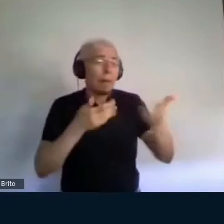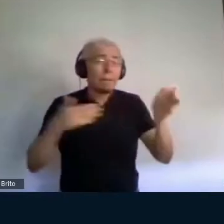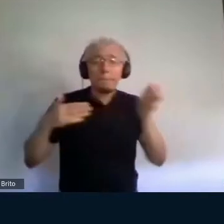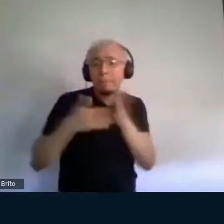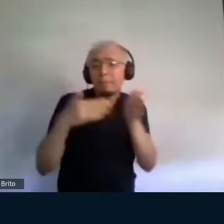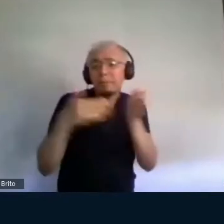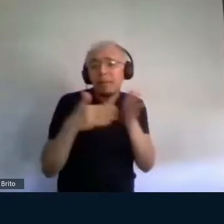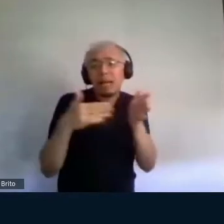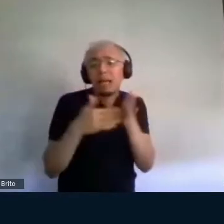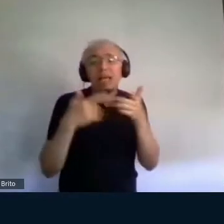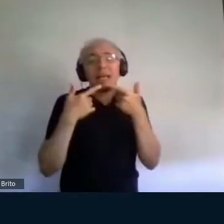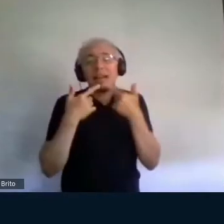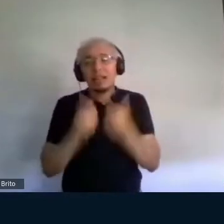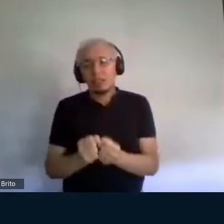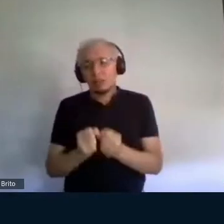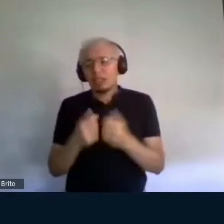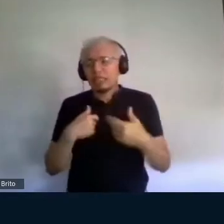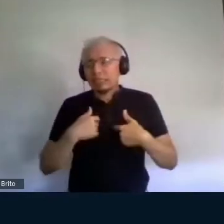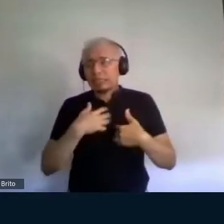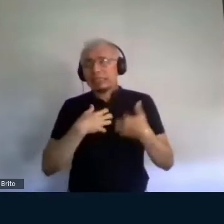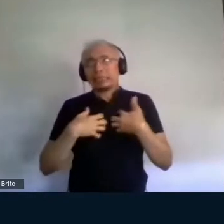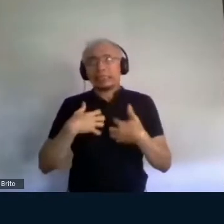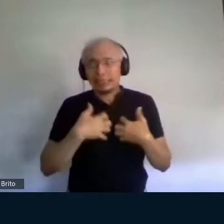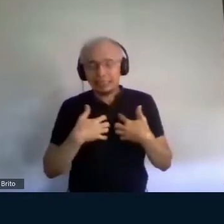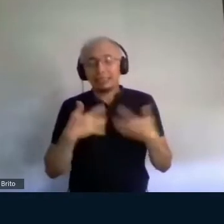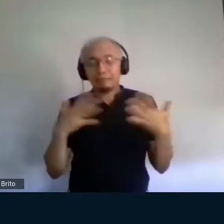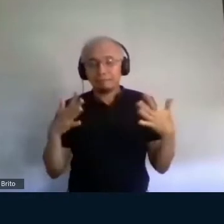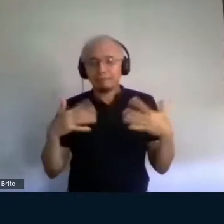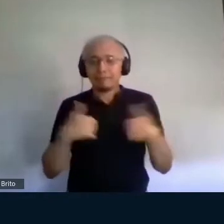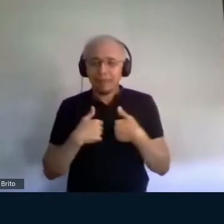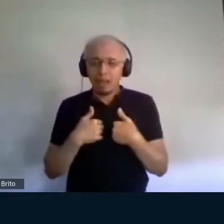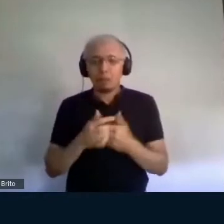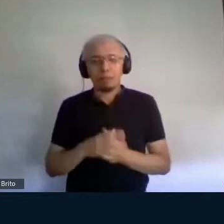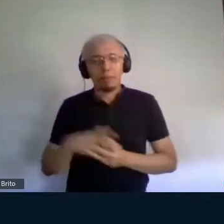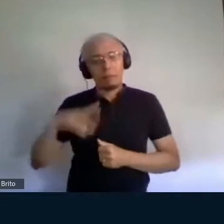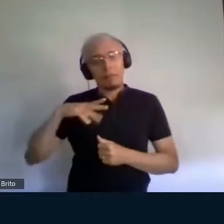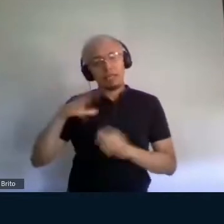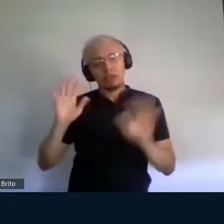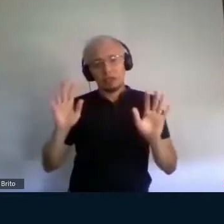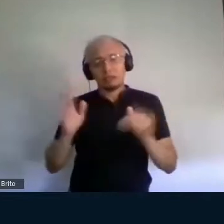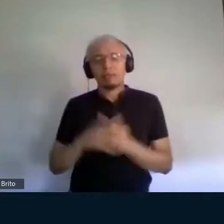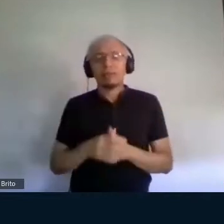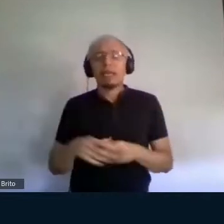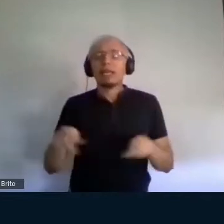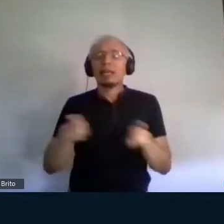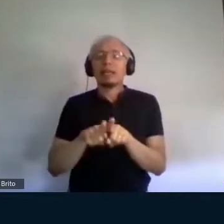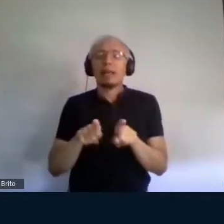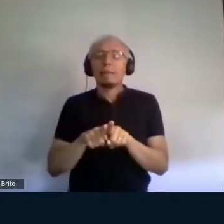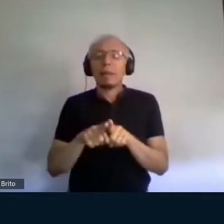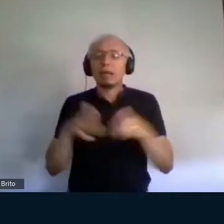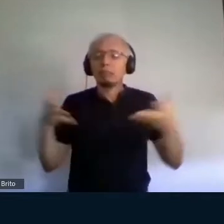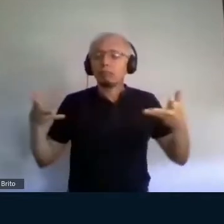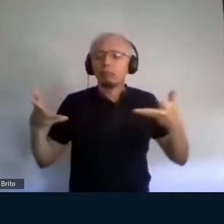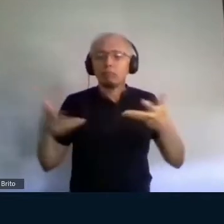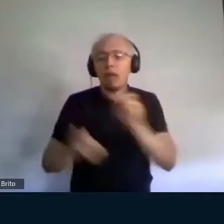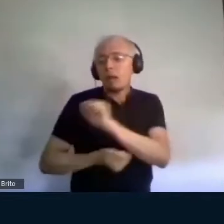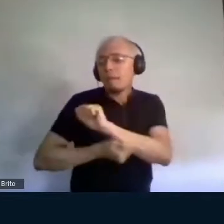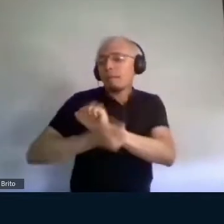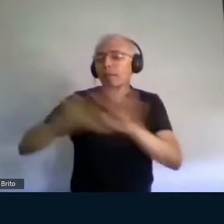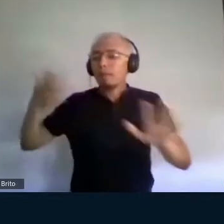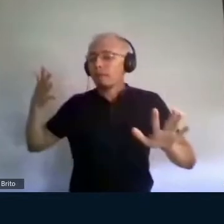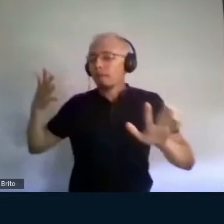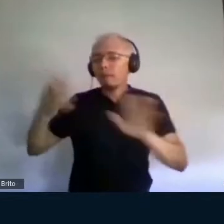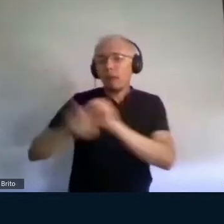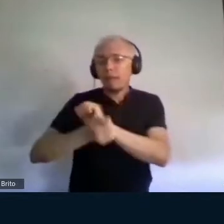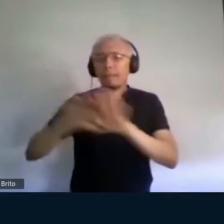barreiras linguísticas que me perturba um pouco. Também com relação à proficiência linguística, que é o termo que a